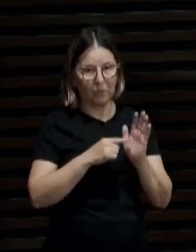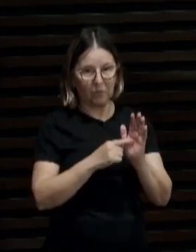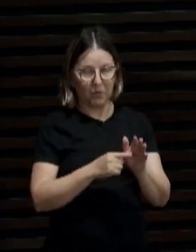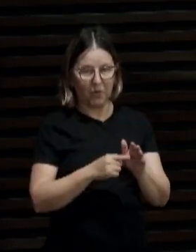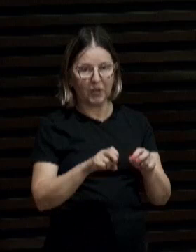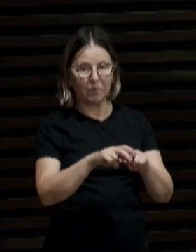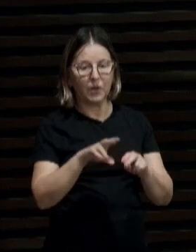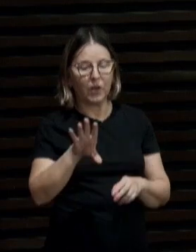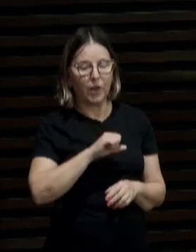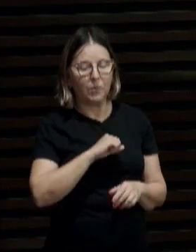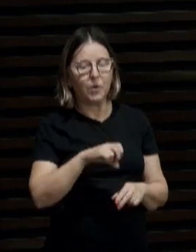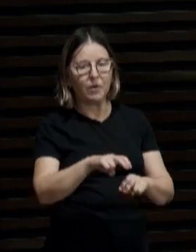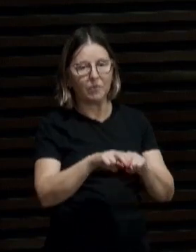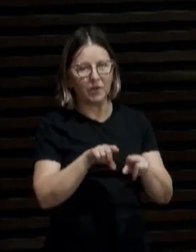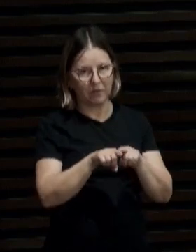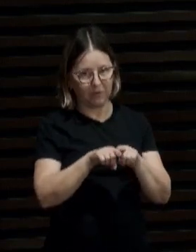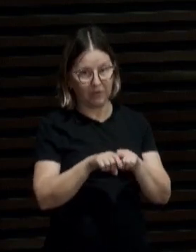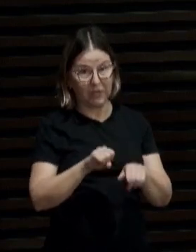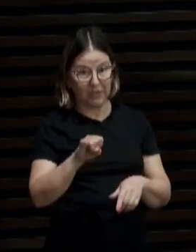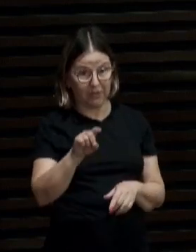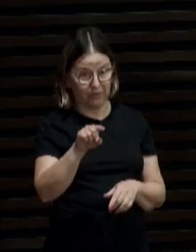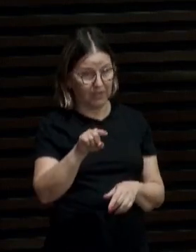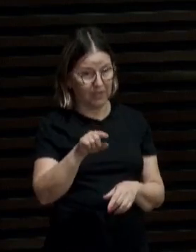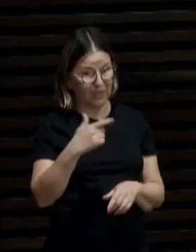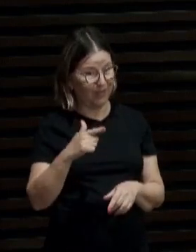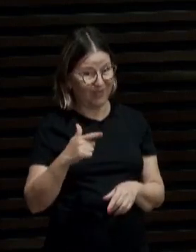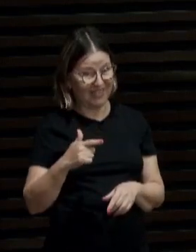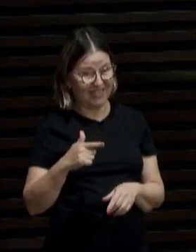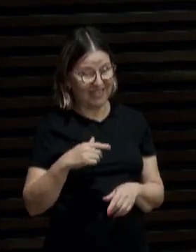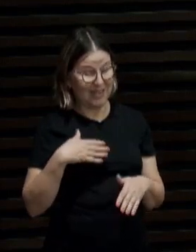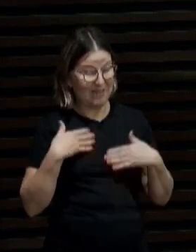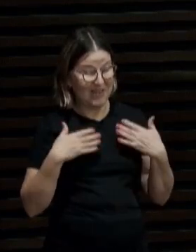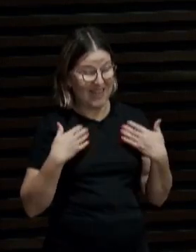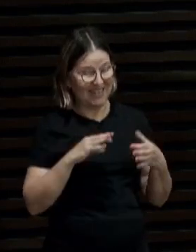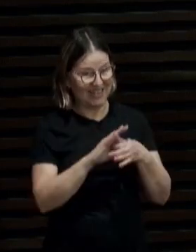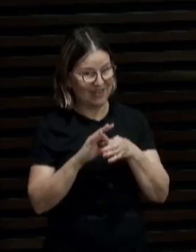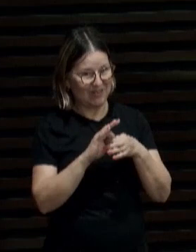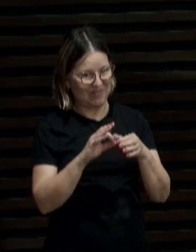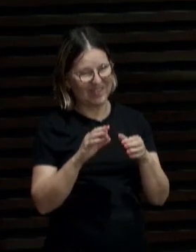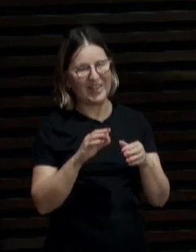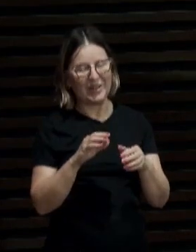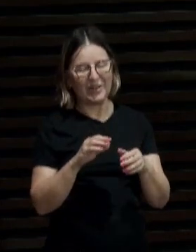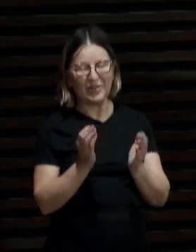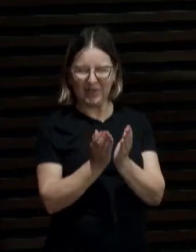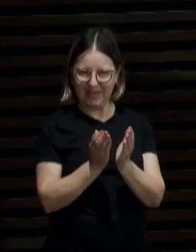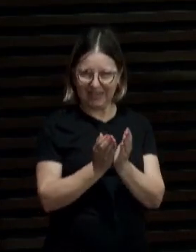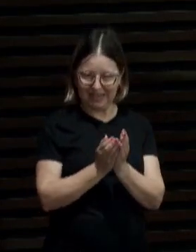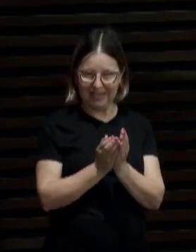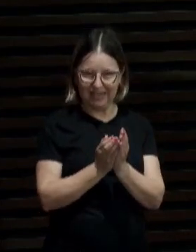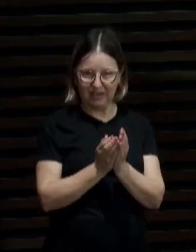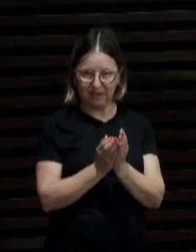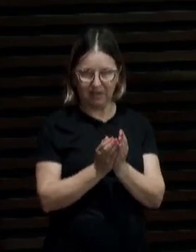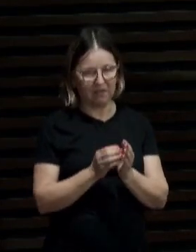tem prazer na comunhão dos santos, alegrei-me quando me disseram, vamos à casa do Senhor. Se você